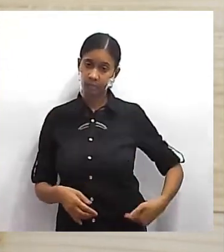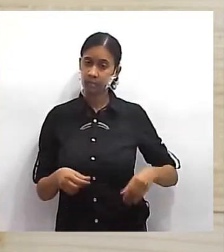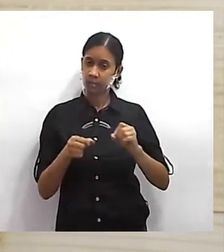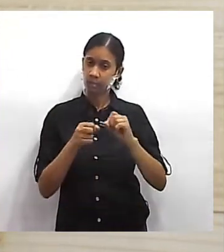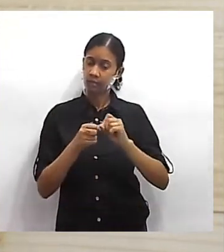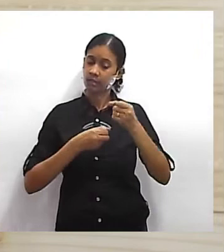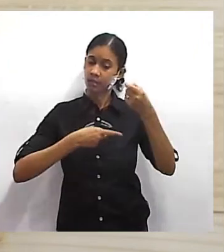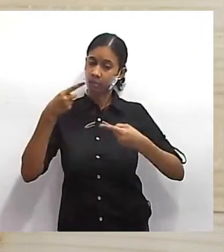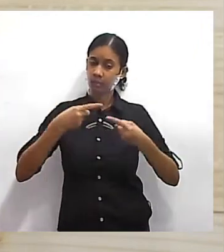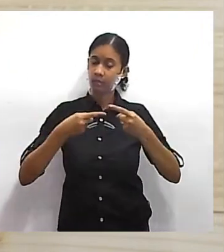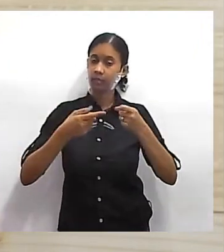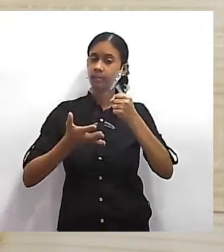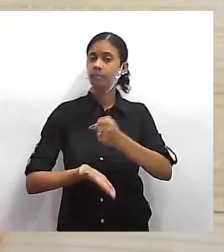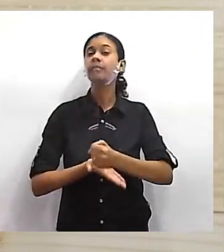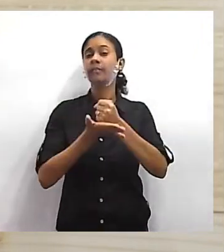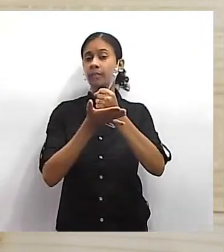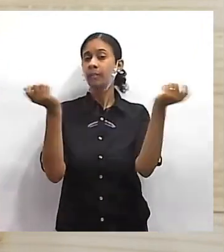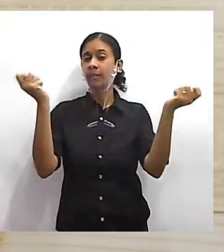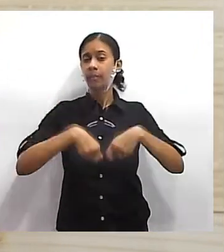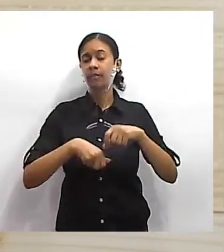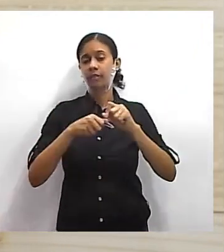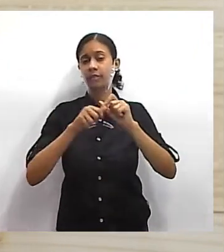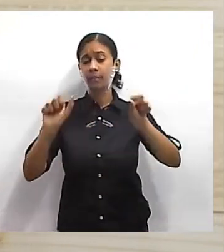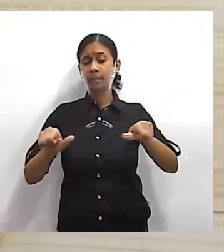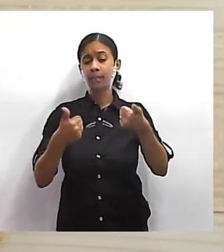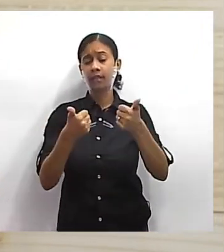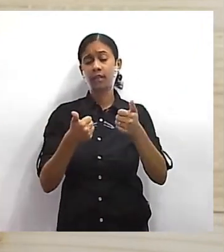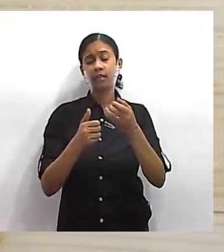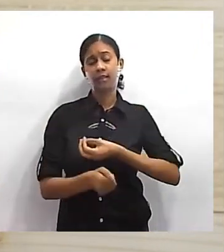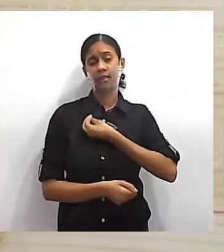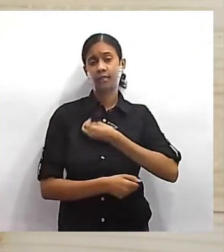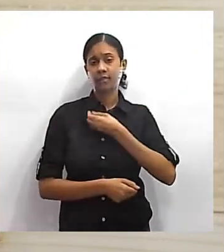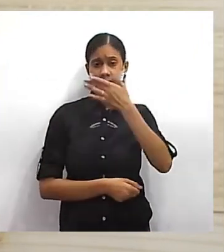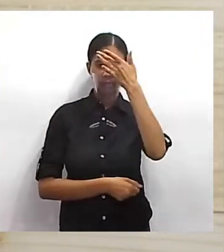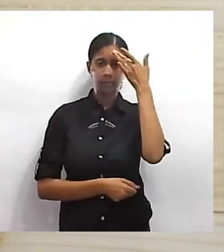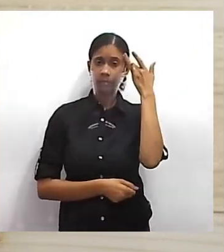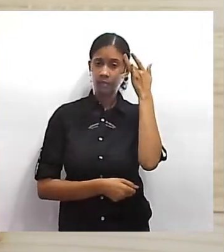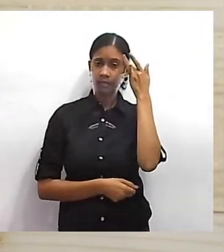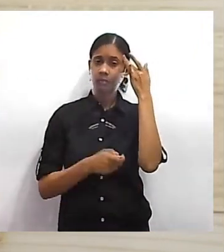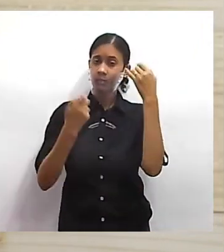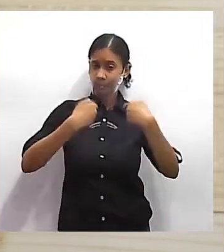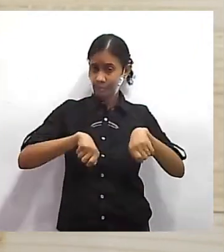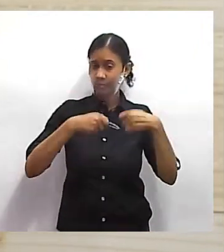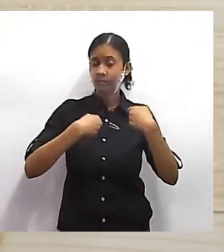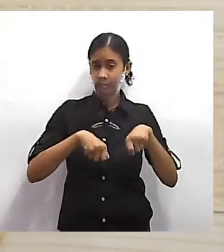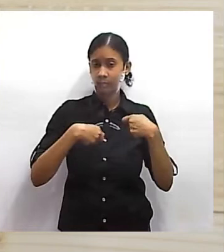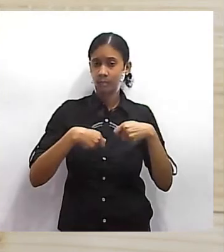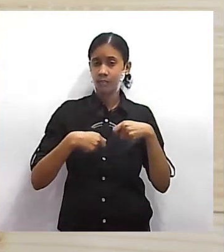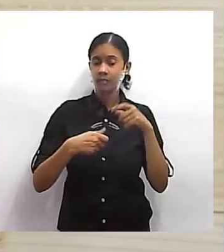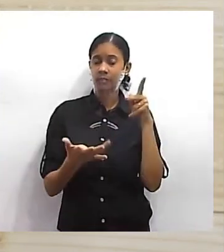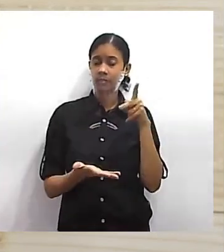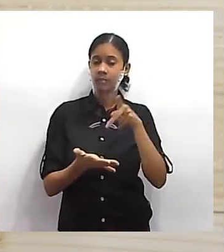de compensação capazes de melhorar a vida de pessoas socialmente vulneráveis. Portanto,